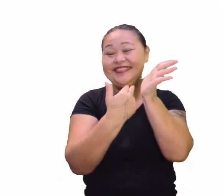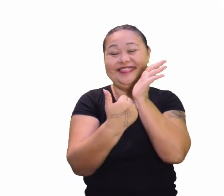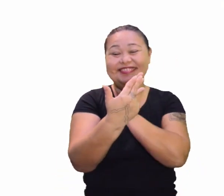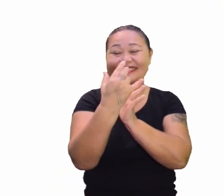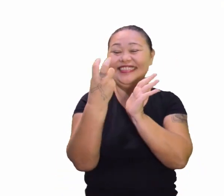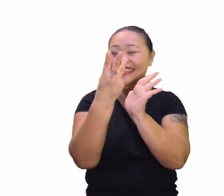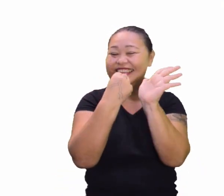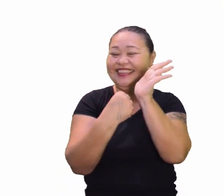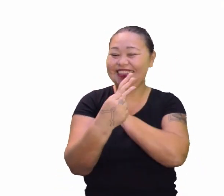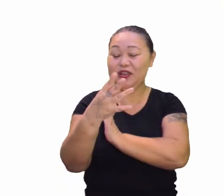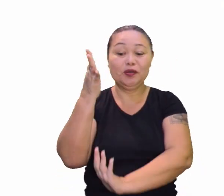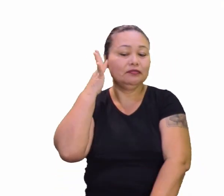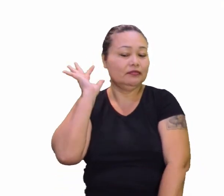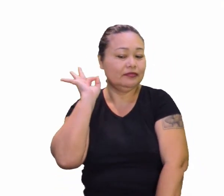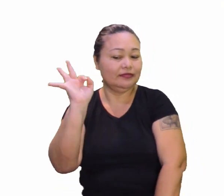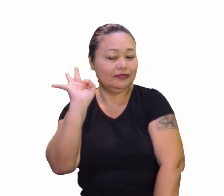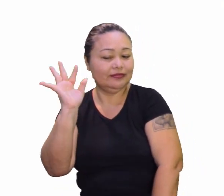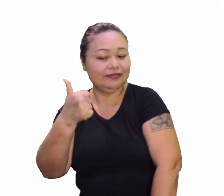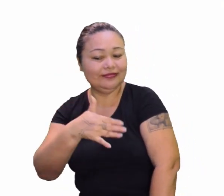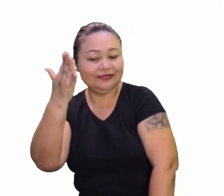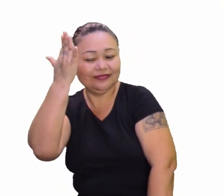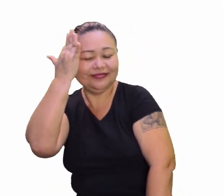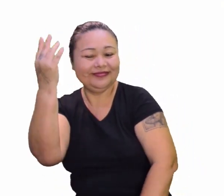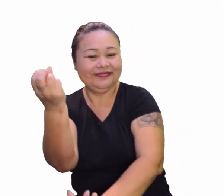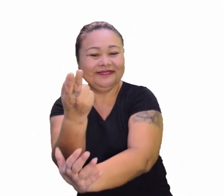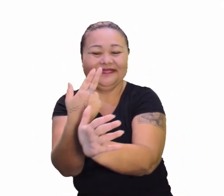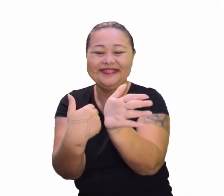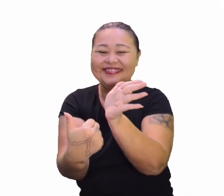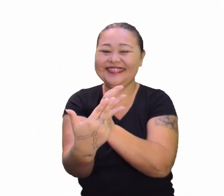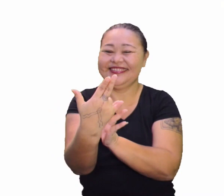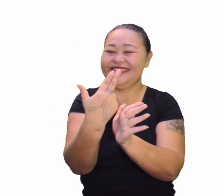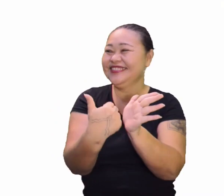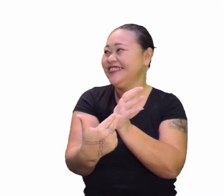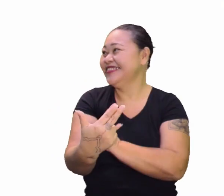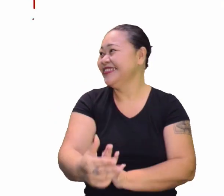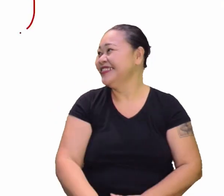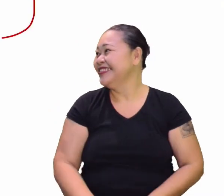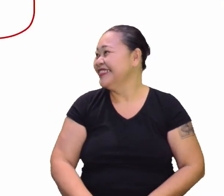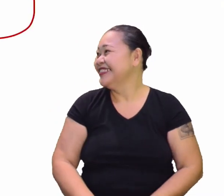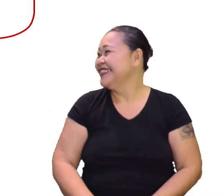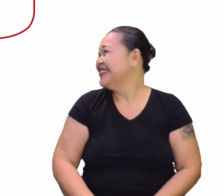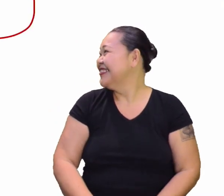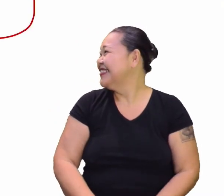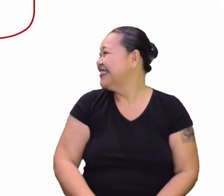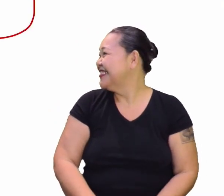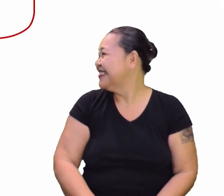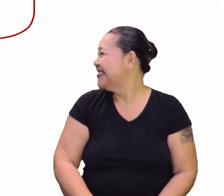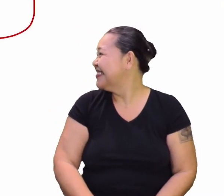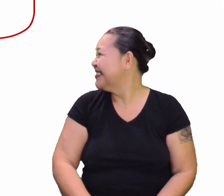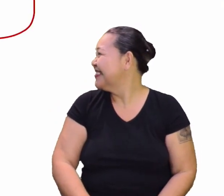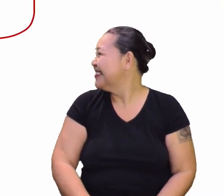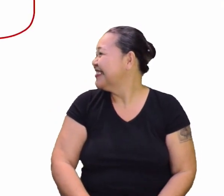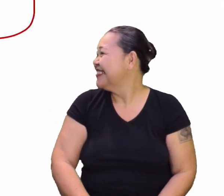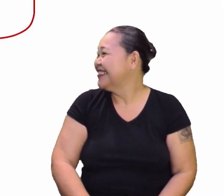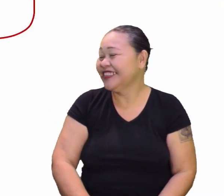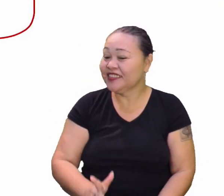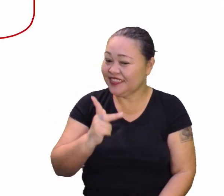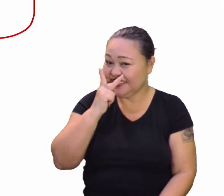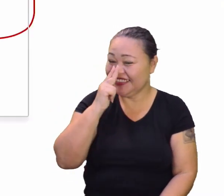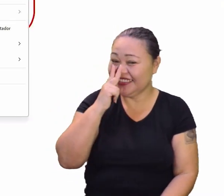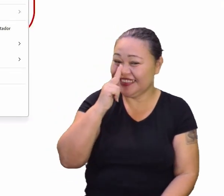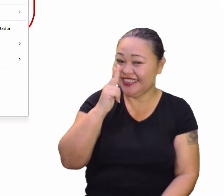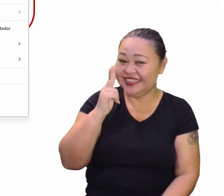mapa top de linha, que você é fera no desenho. Olha aí, no desenho. Pronto, ficou Bem aqui parecido.